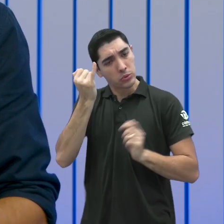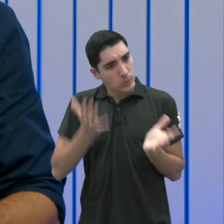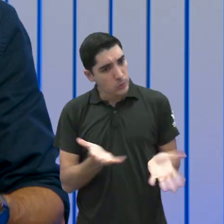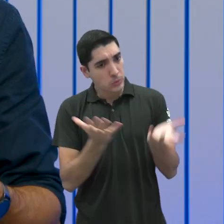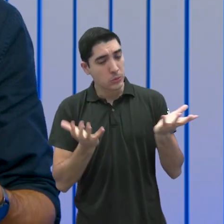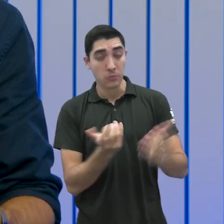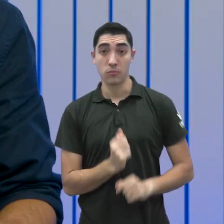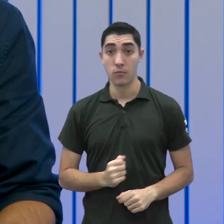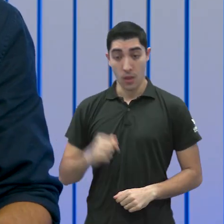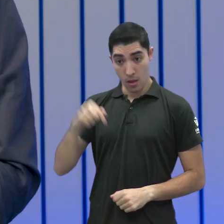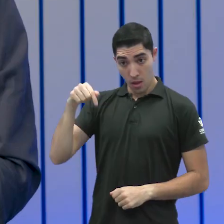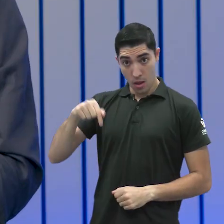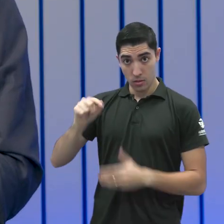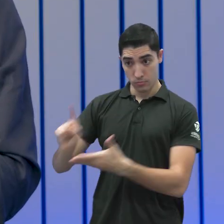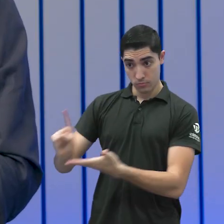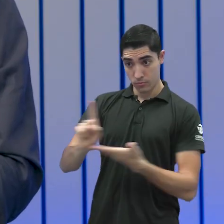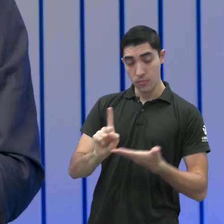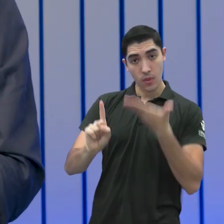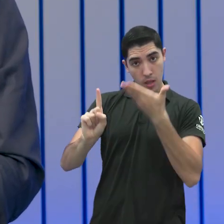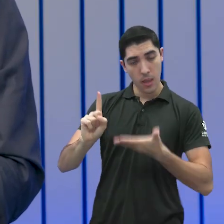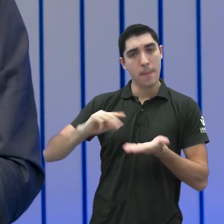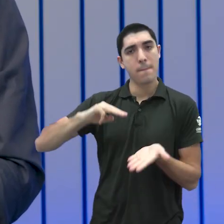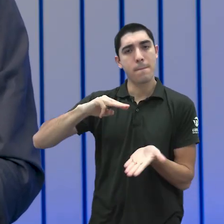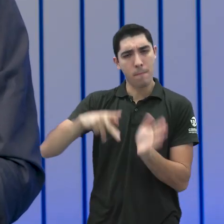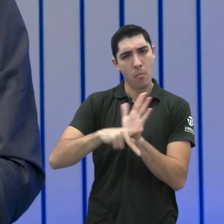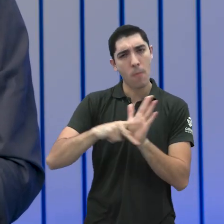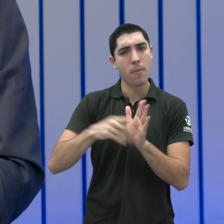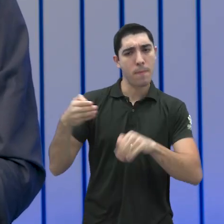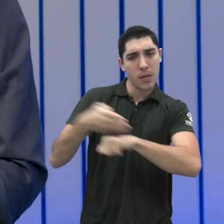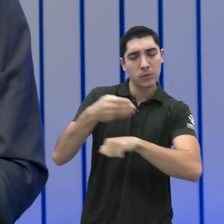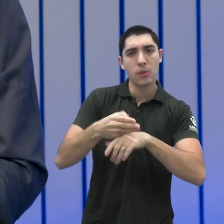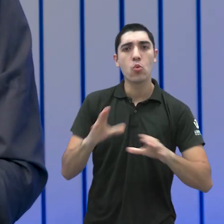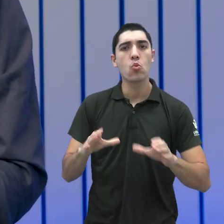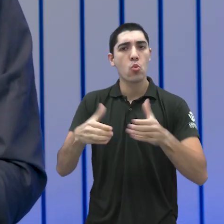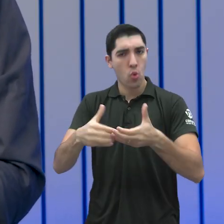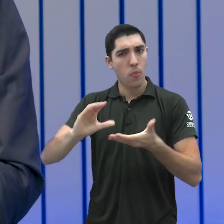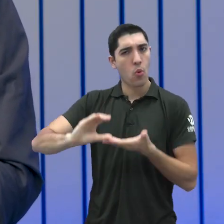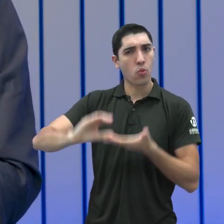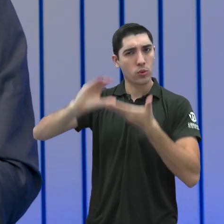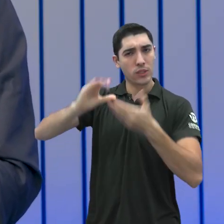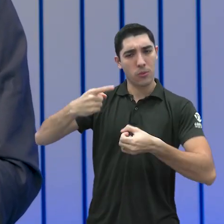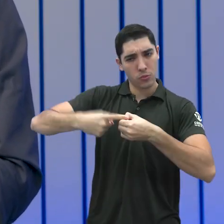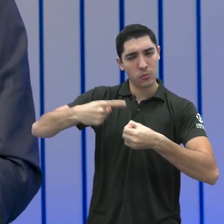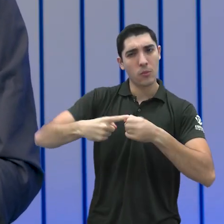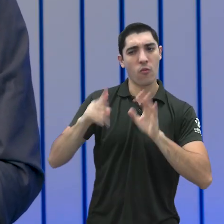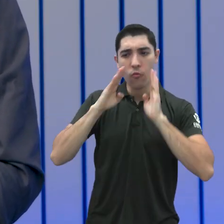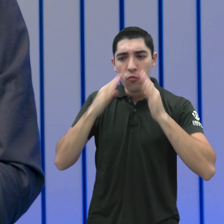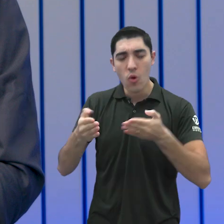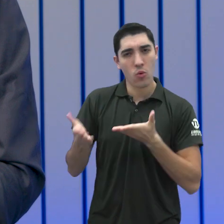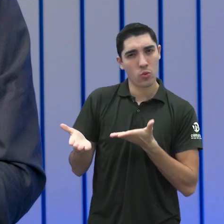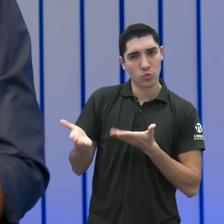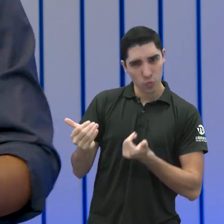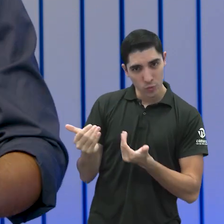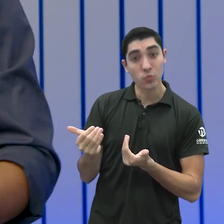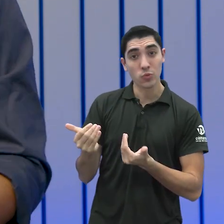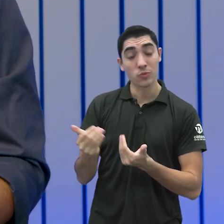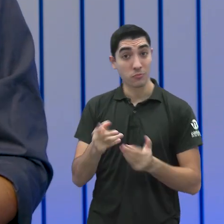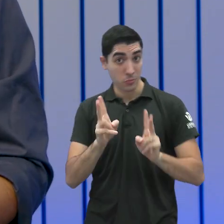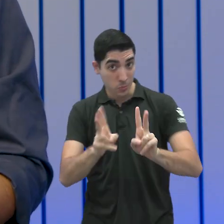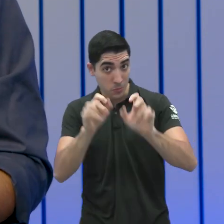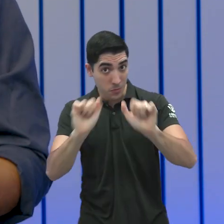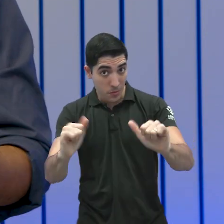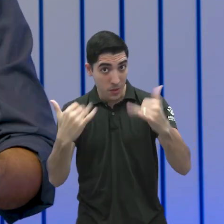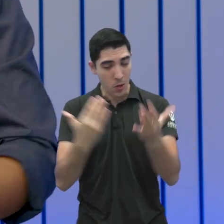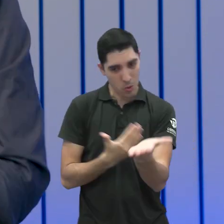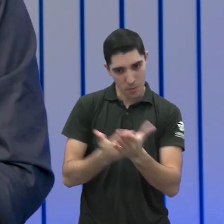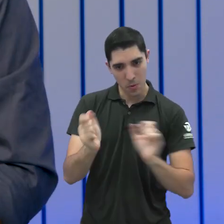pode fomentar tudo isso. Aqui no estúdio, a gente recebe um membro do Conselho Municipal de Juventude para se aprofundar no